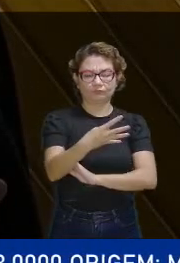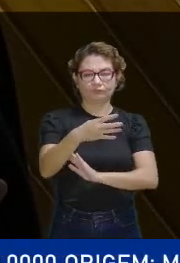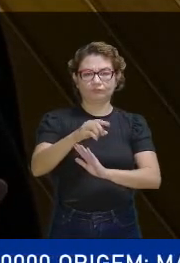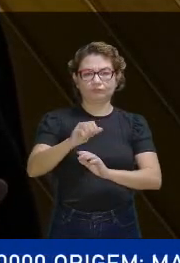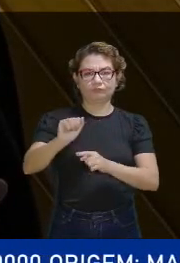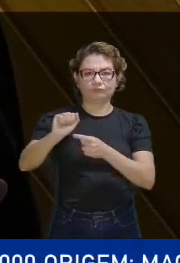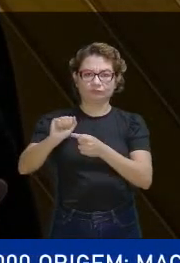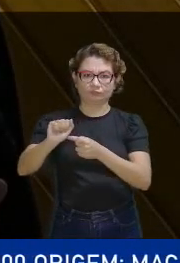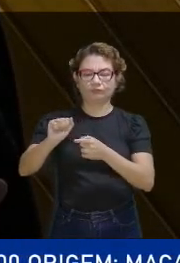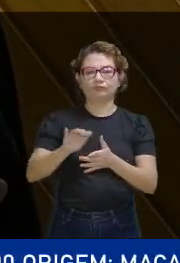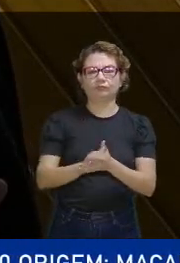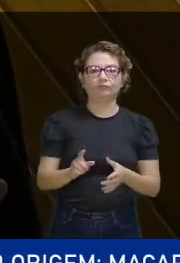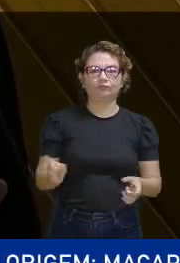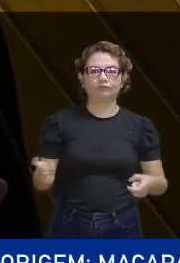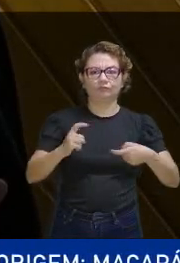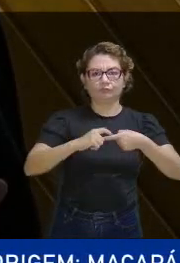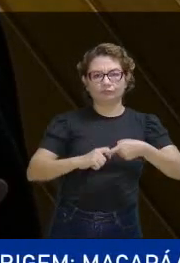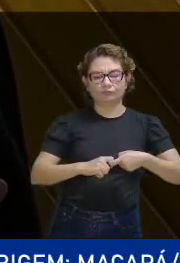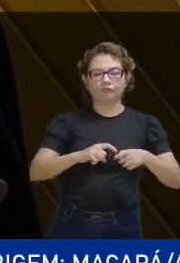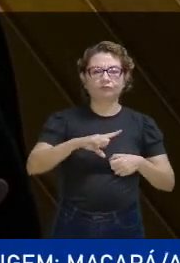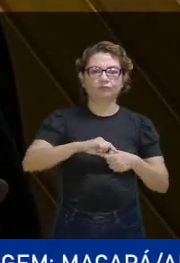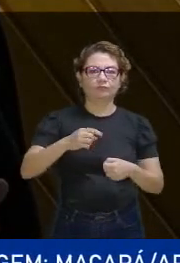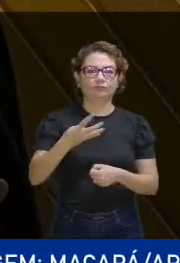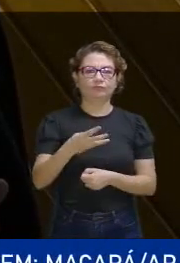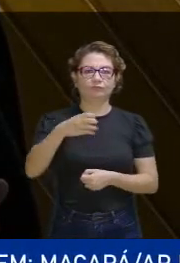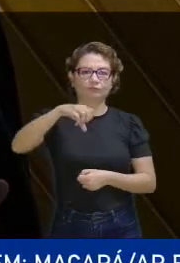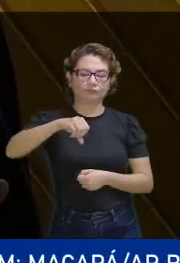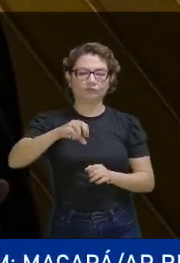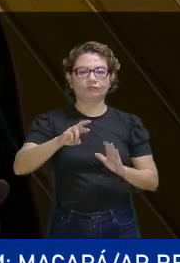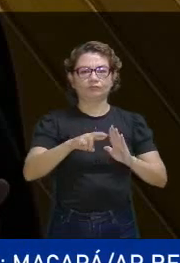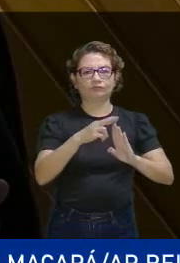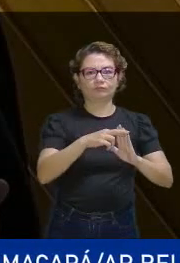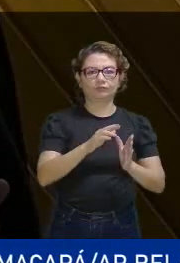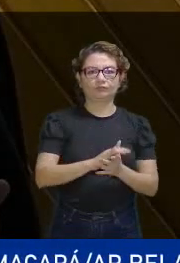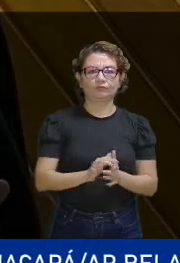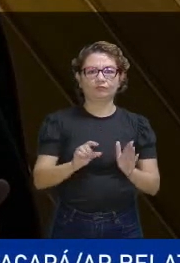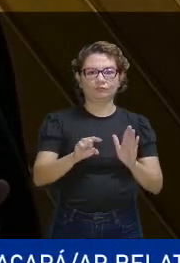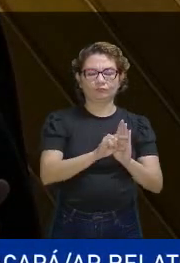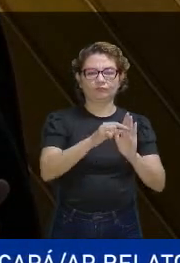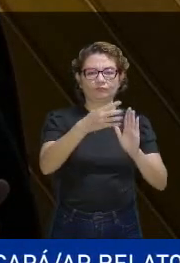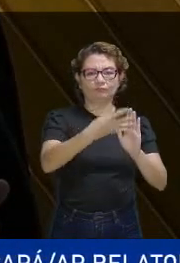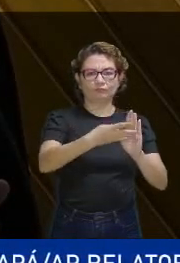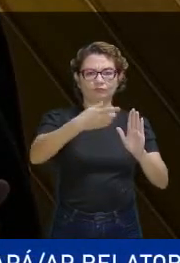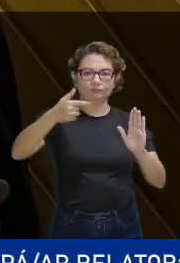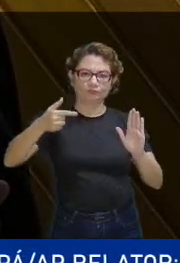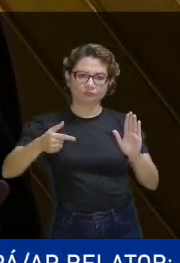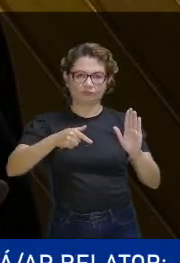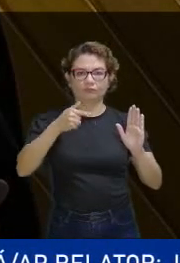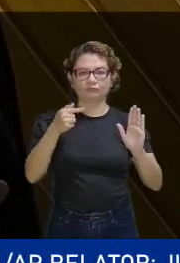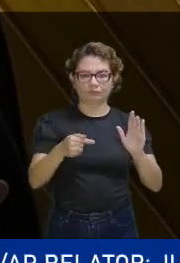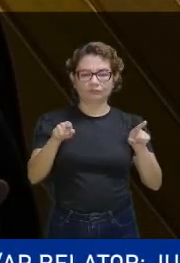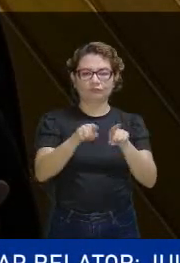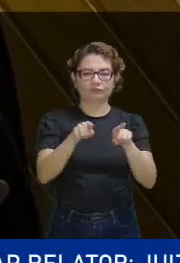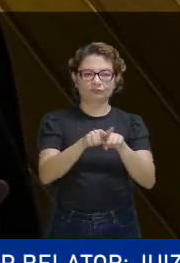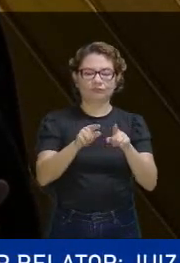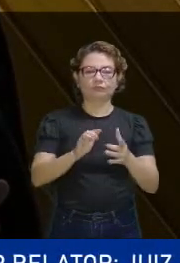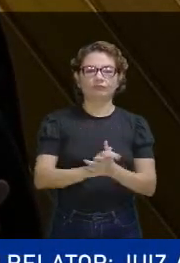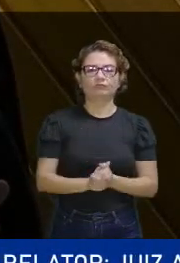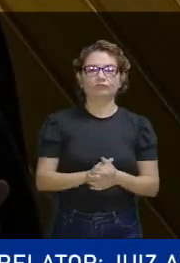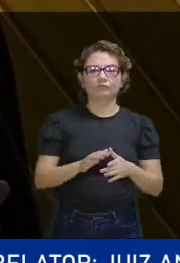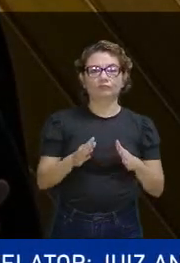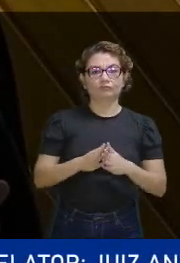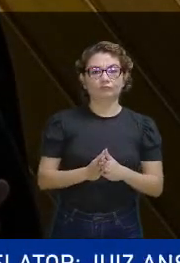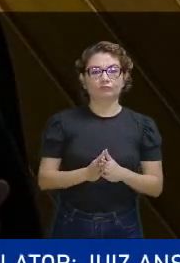0600-246-17.2018, origem Macapá, barra P, relator juiz Anselmo Gonçalves. Quarto e sétimo do mesmo diploma prevêem que